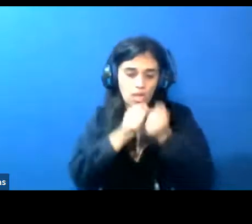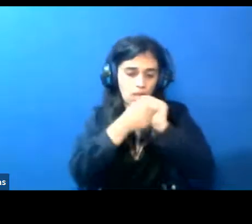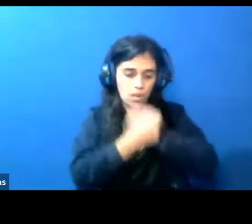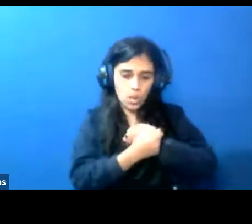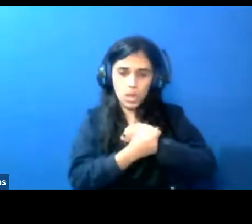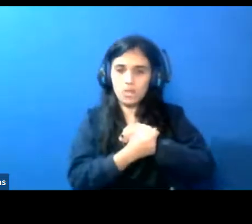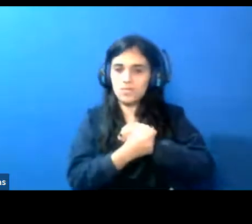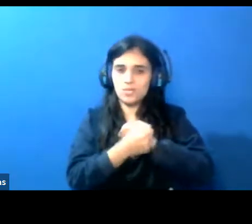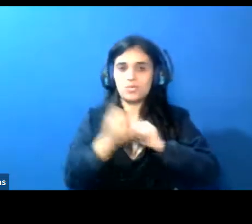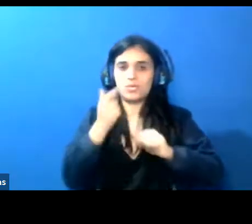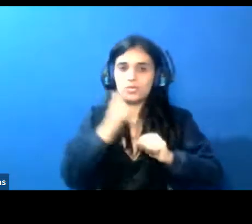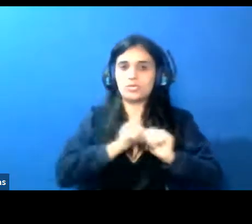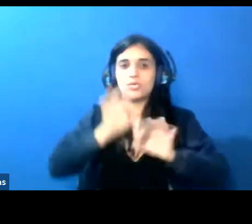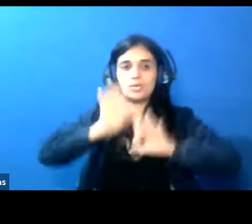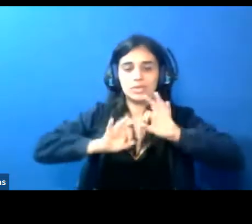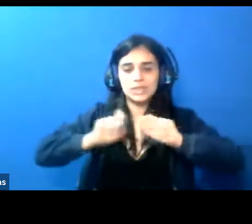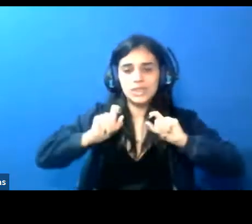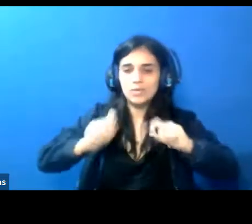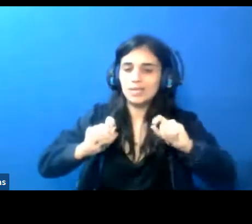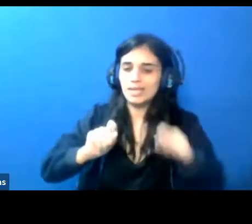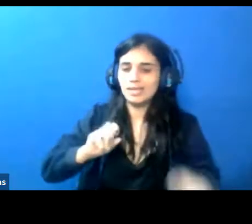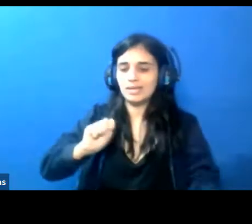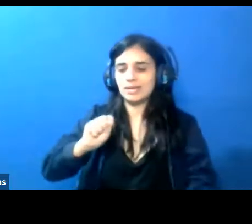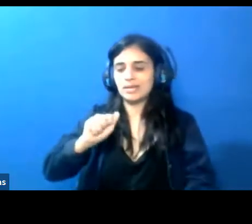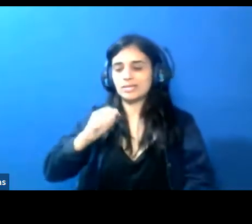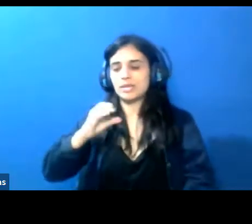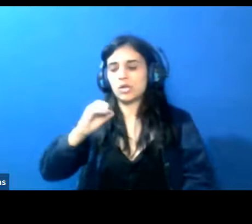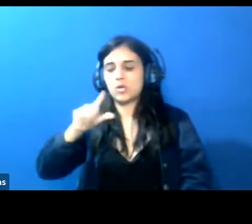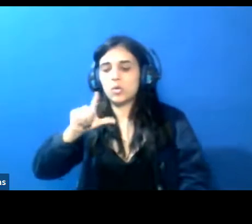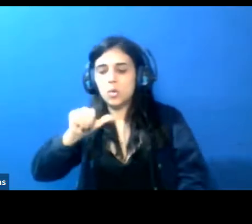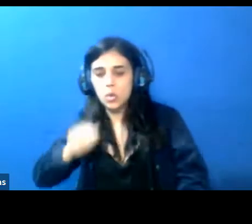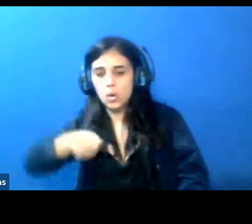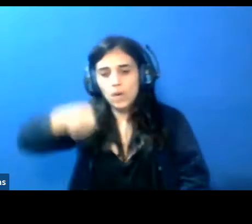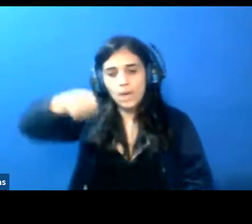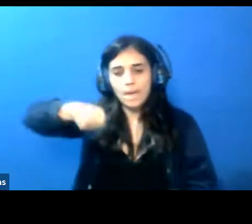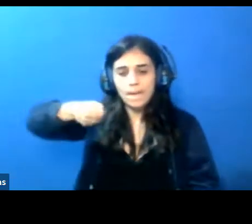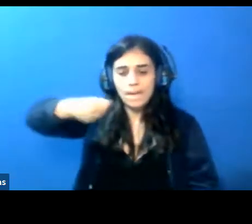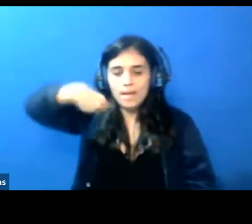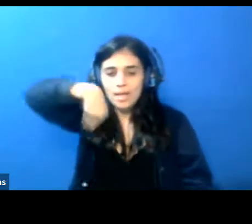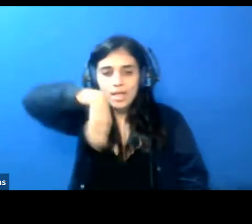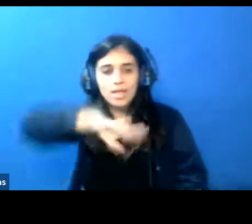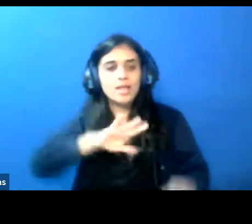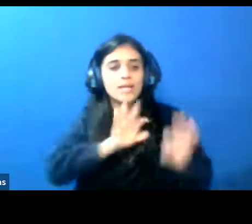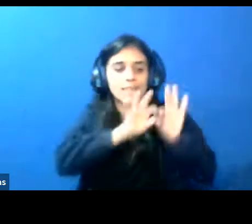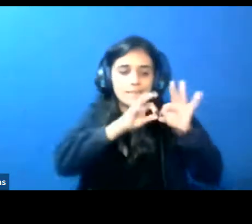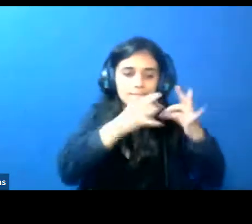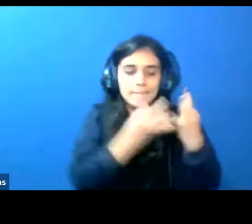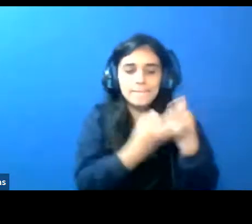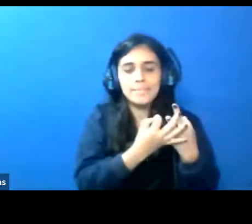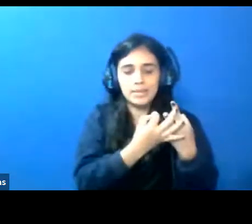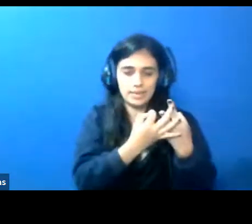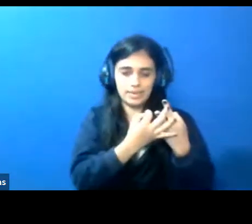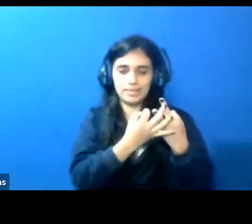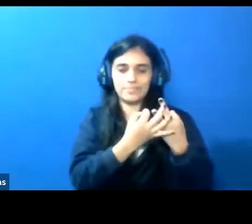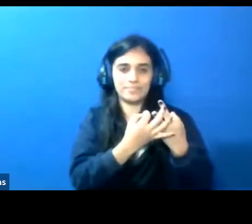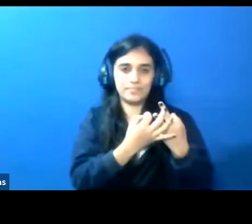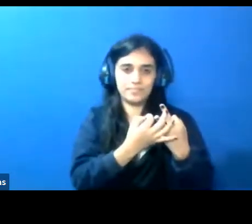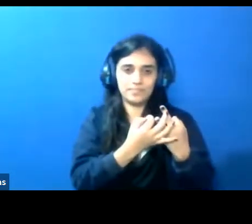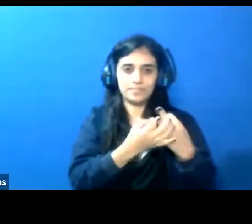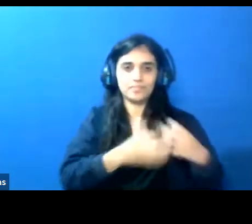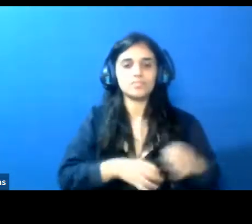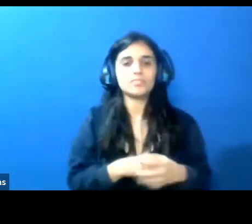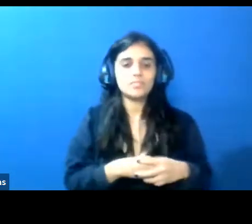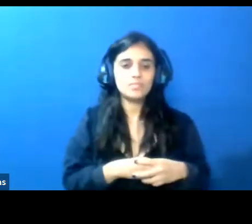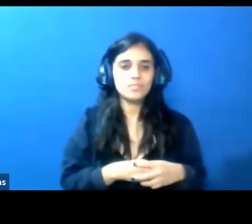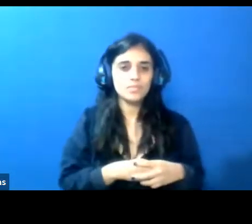começamos a fazer sacolas, cestas e levar até as famílias, até os consumidores. E, além disso, nesse processo todo, além